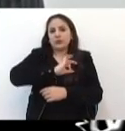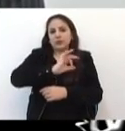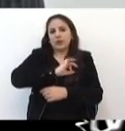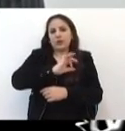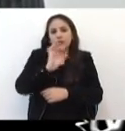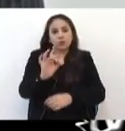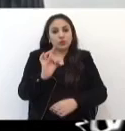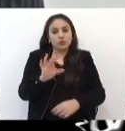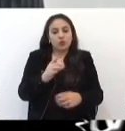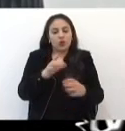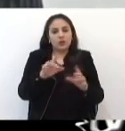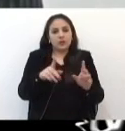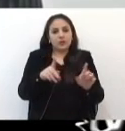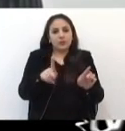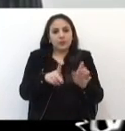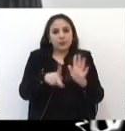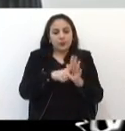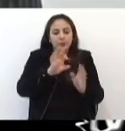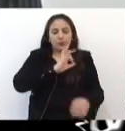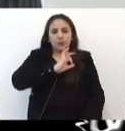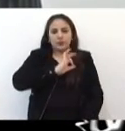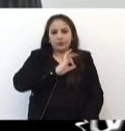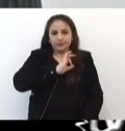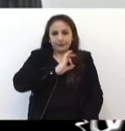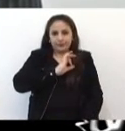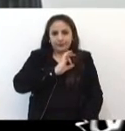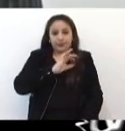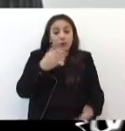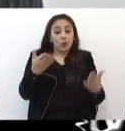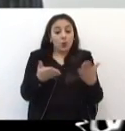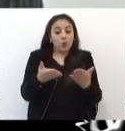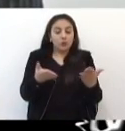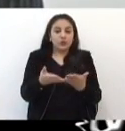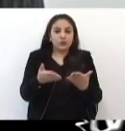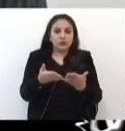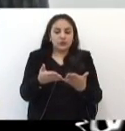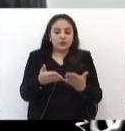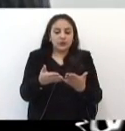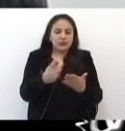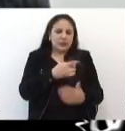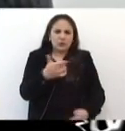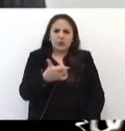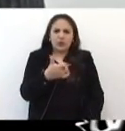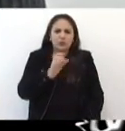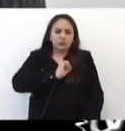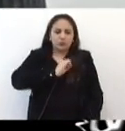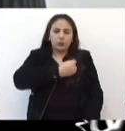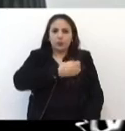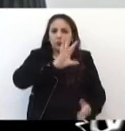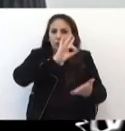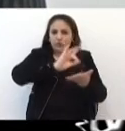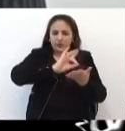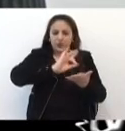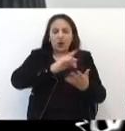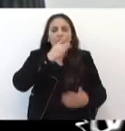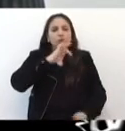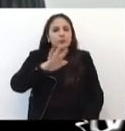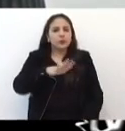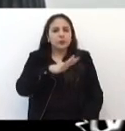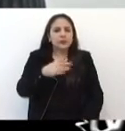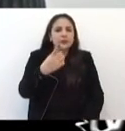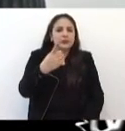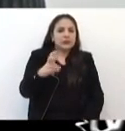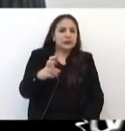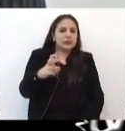homens somente na Brigada Militar. Hoje, eu não tenho números oficiais aqui, deve estar em torno de